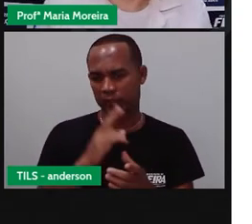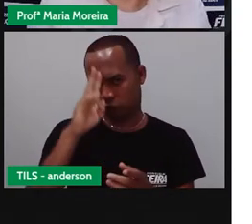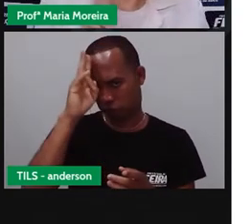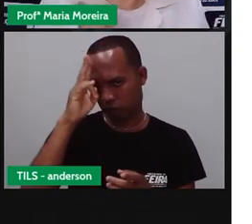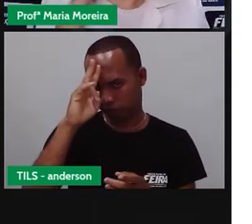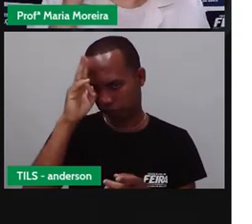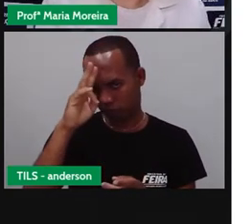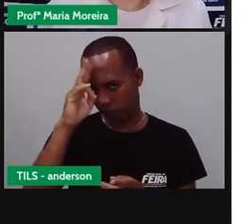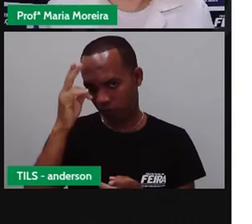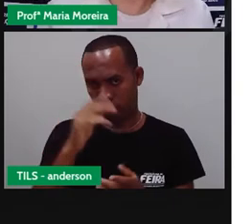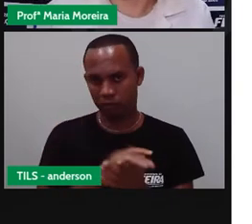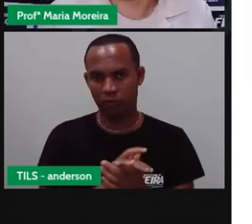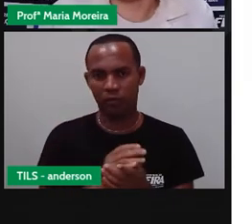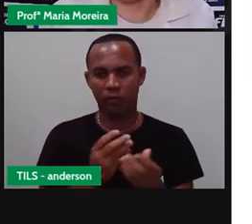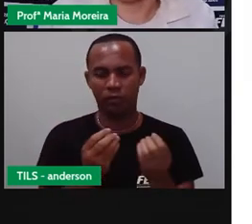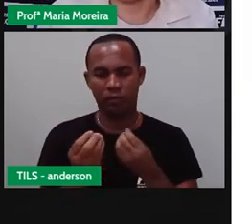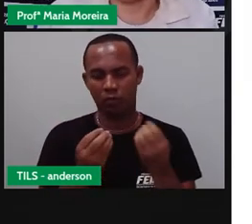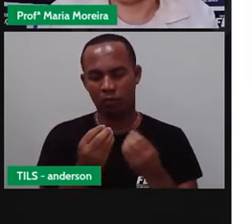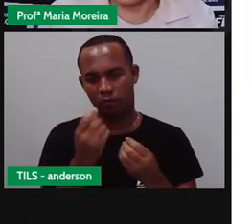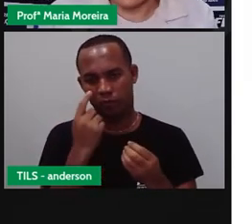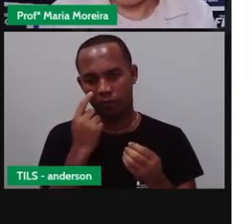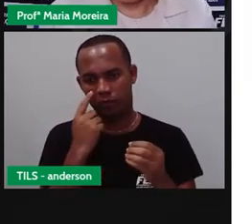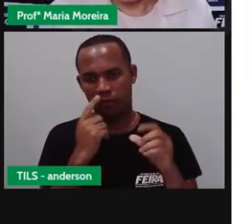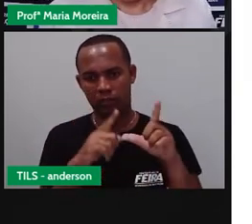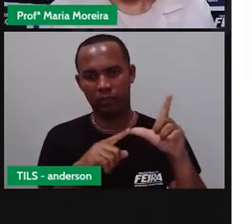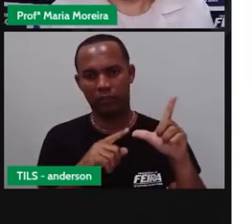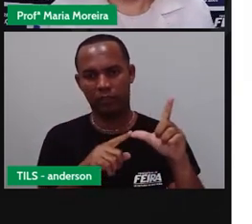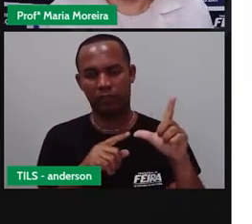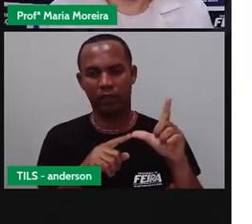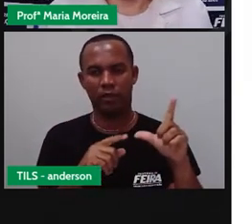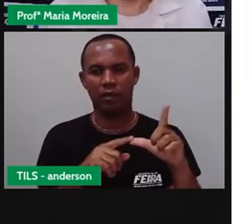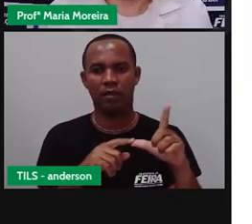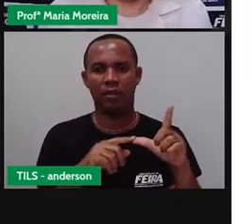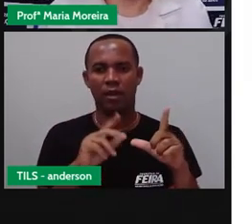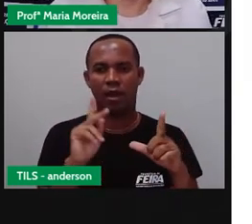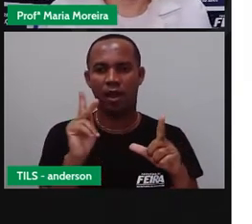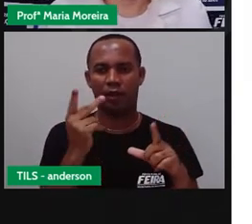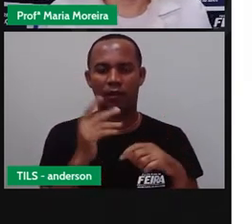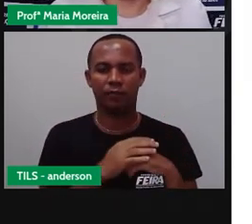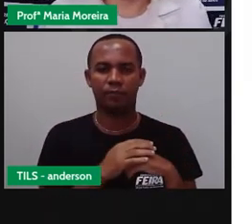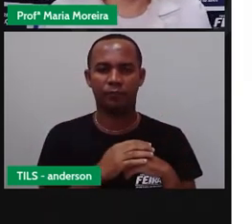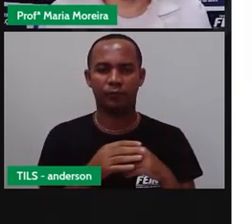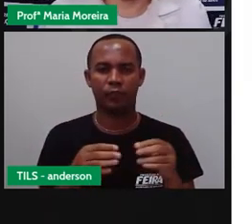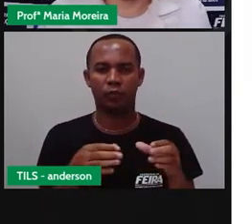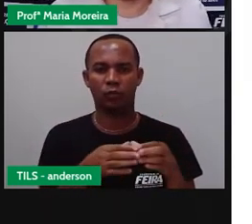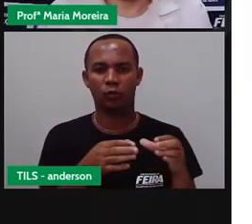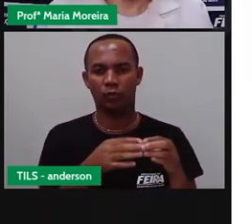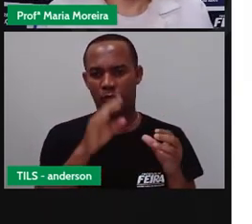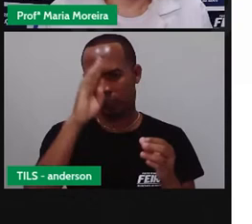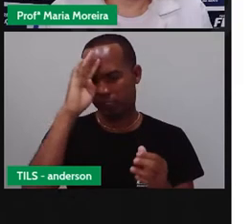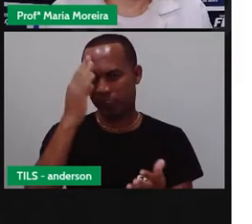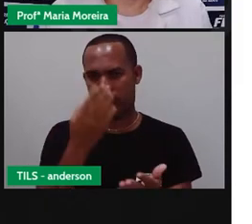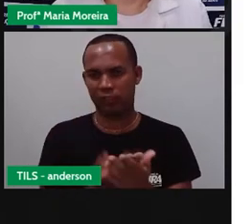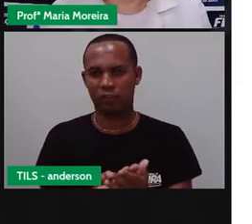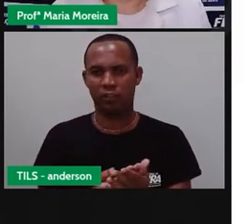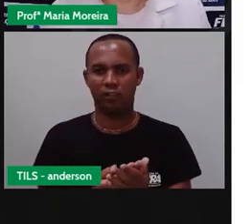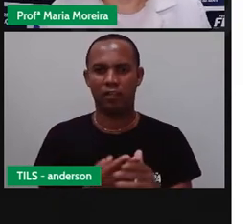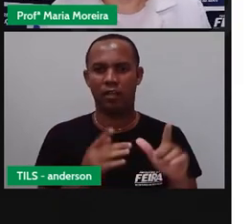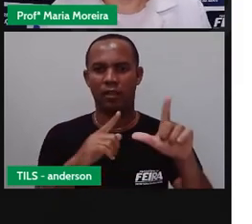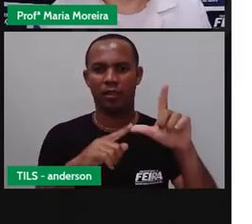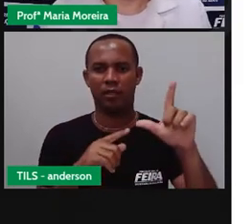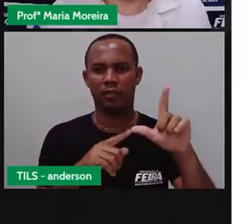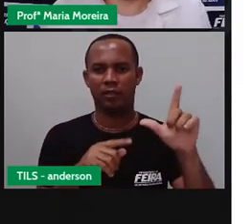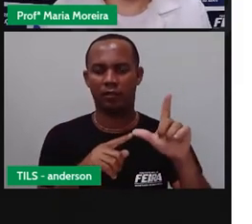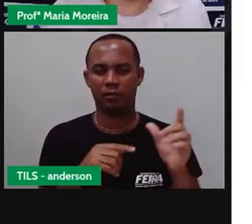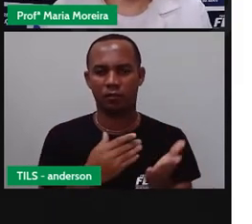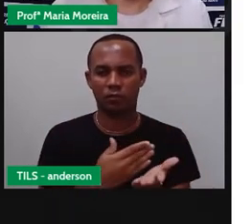historiadores vamos ver agora um pouquinho da história né na letra H historiadores acreditam que esta letra surgiu